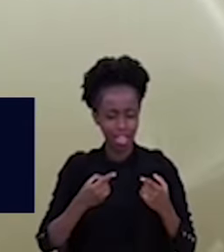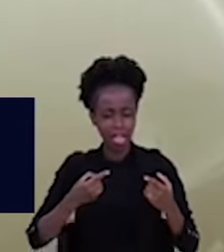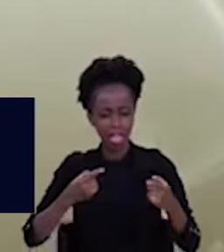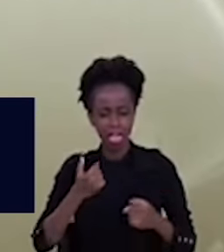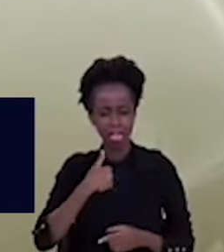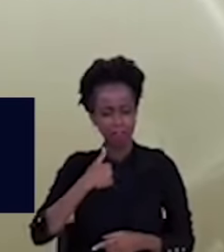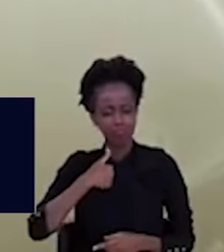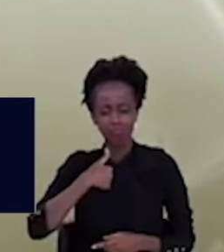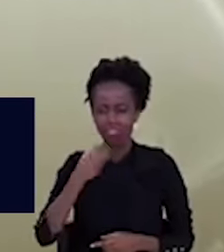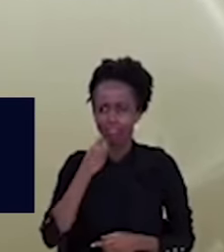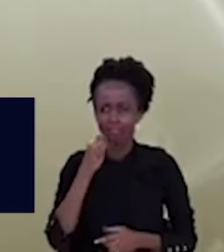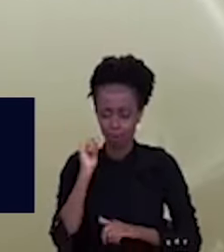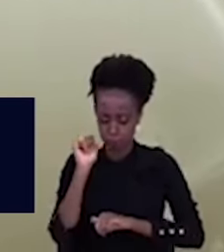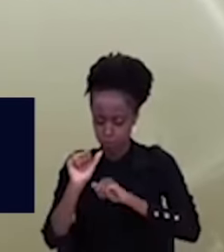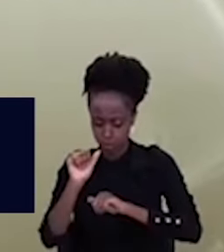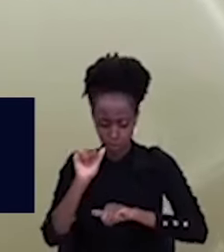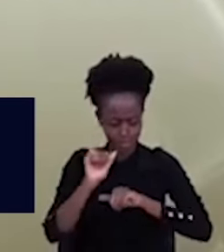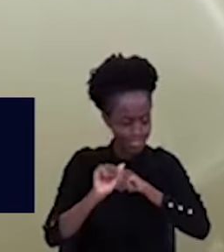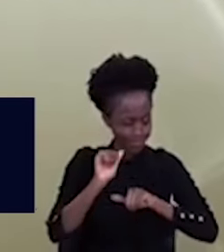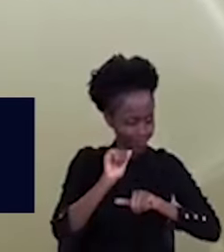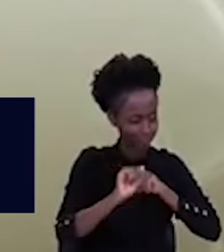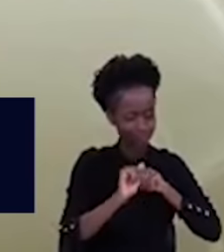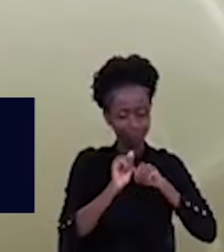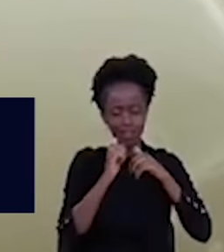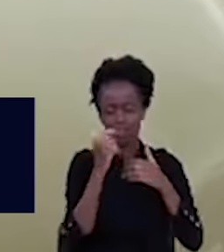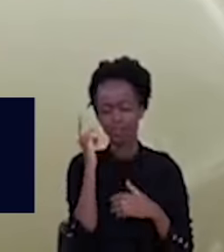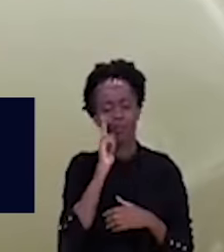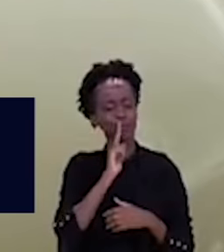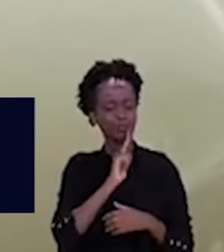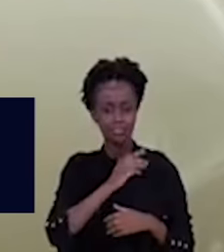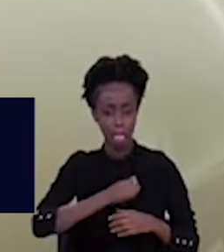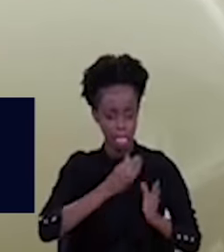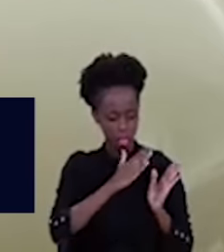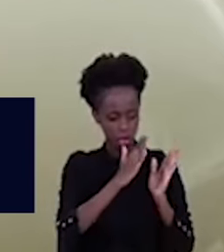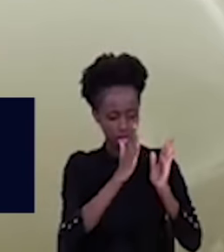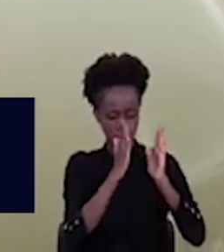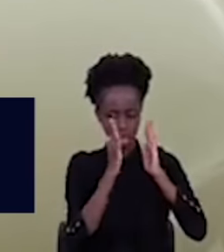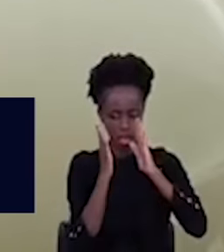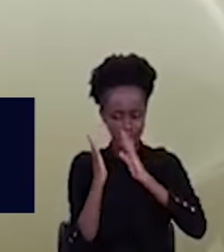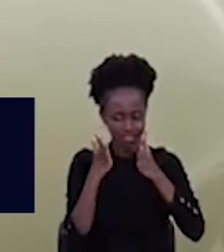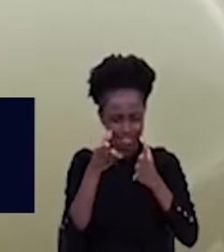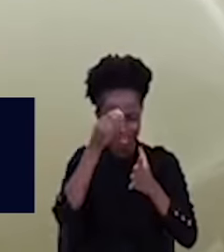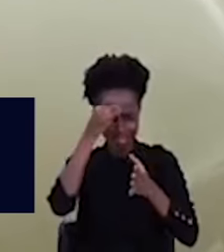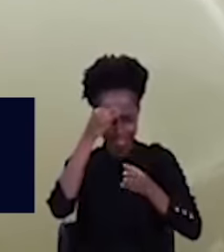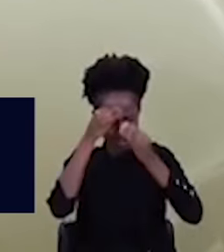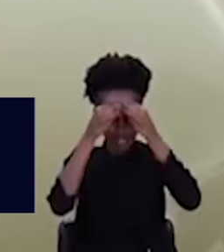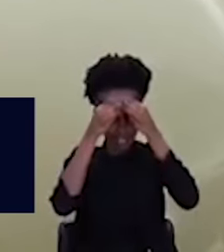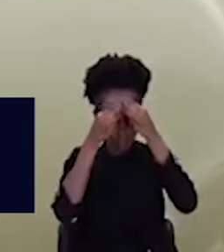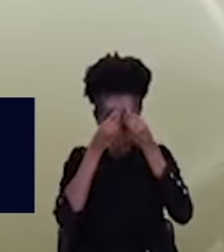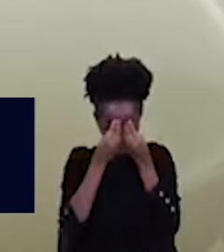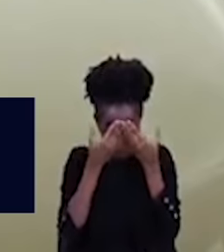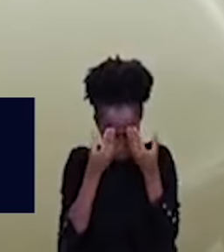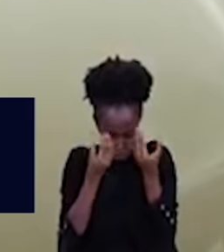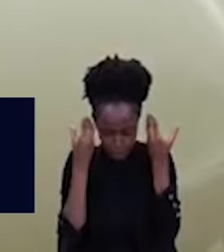uma saída. E tentando achar uma saída. Apagar cenas da minha vida. Apagar cenas